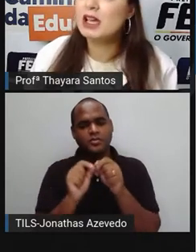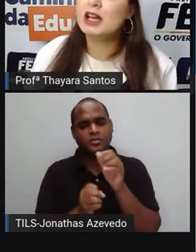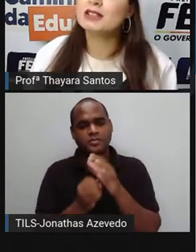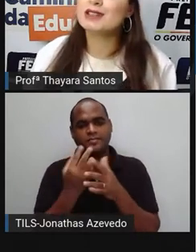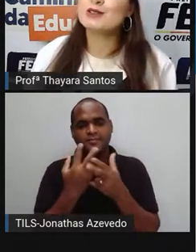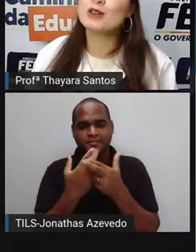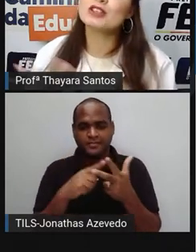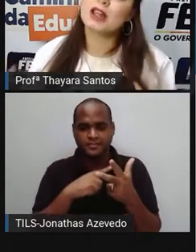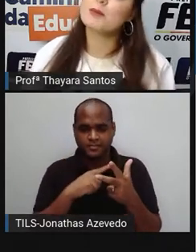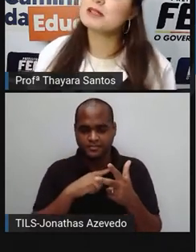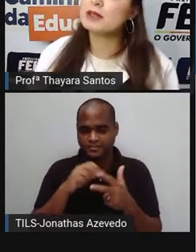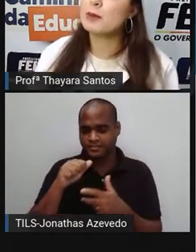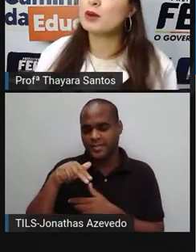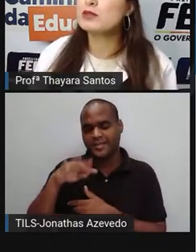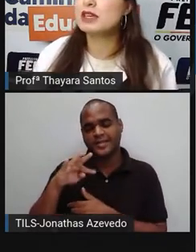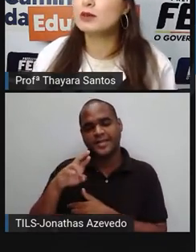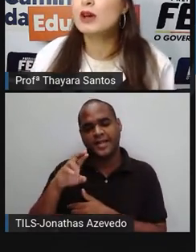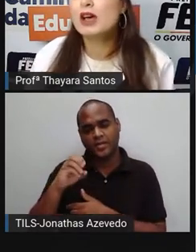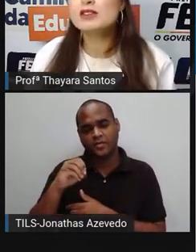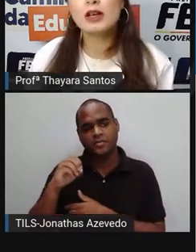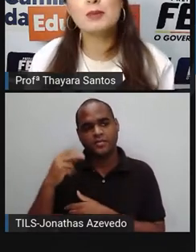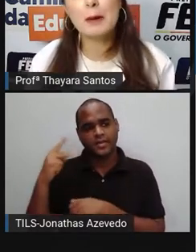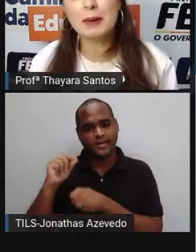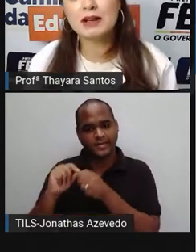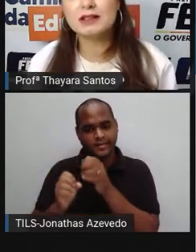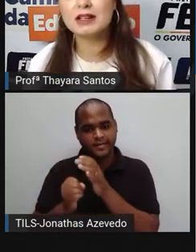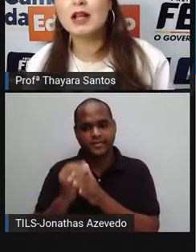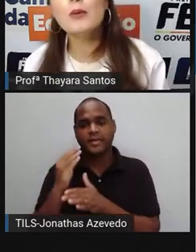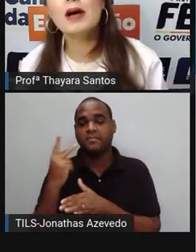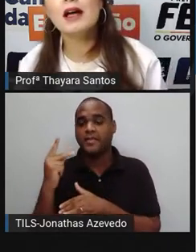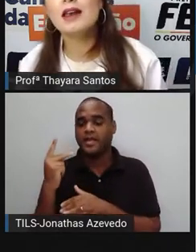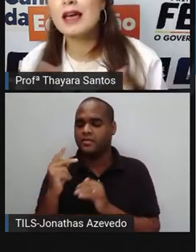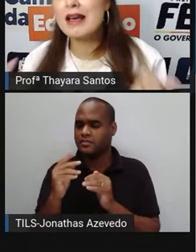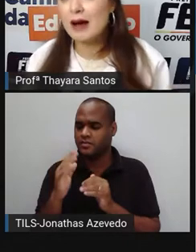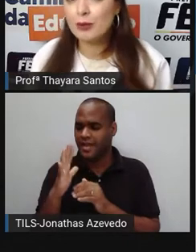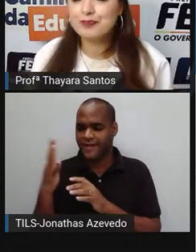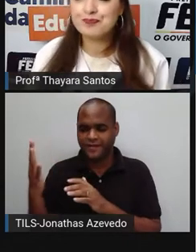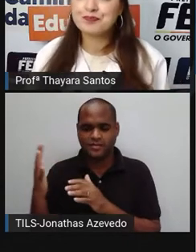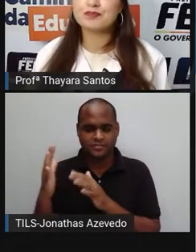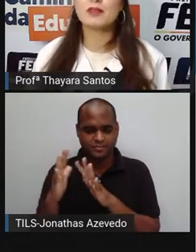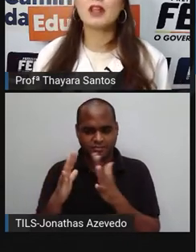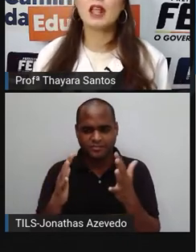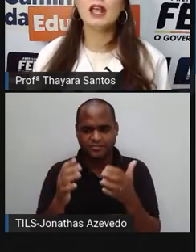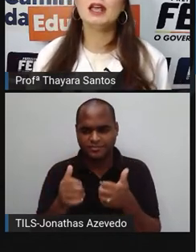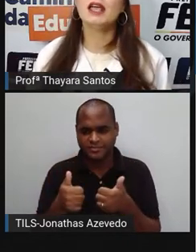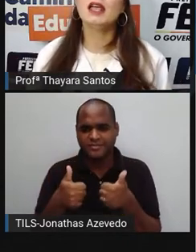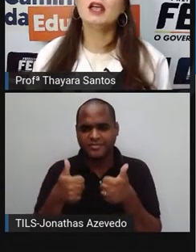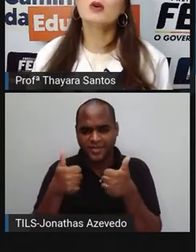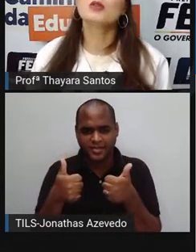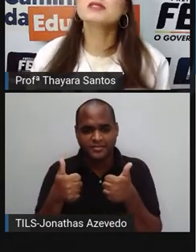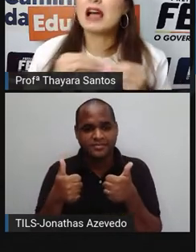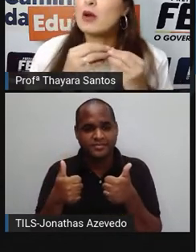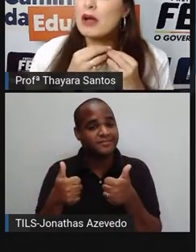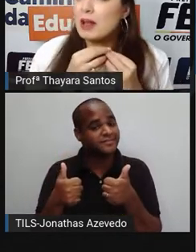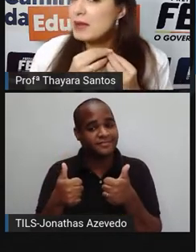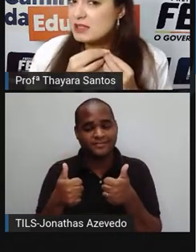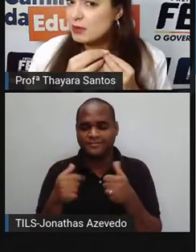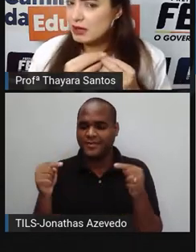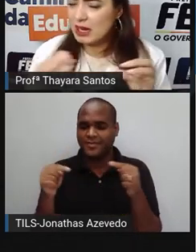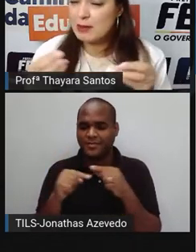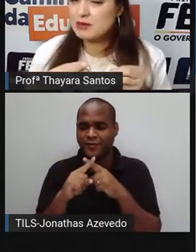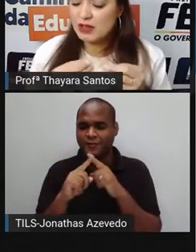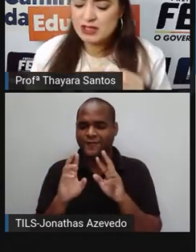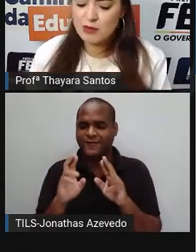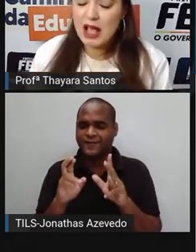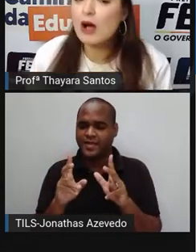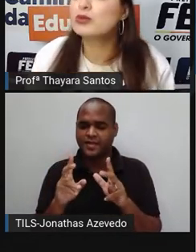fecundados por esse anterozóide que ela mesma está produzindo só que para planta não é legal é cruzar com